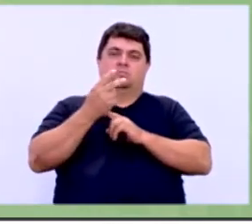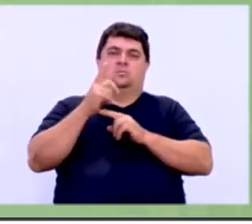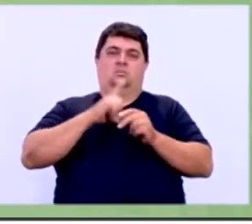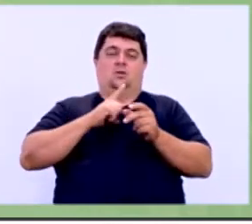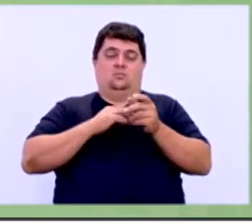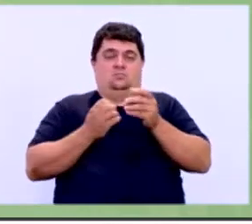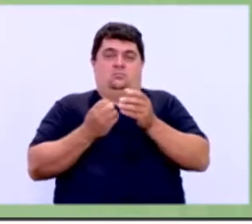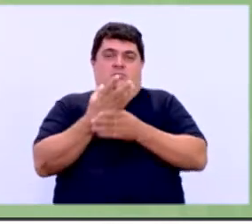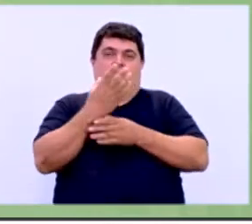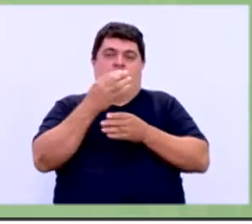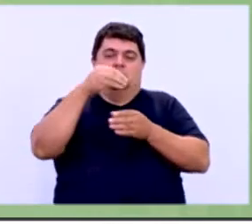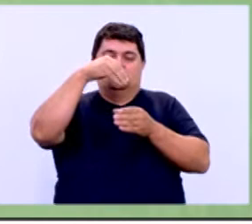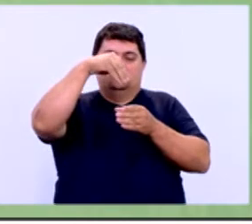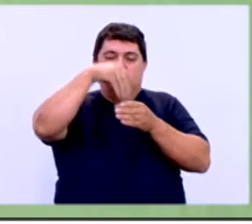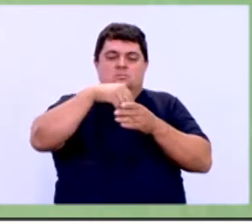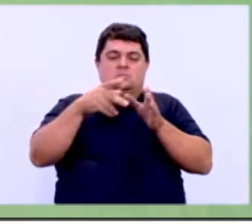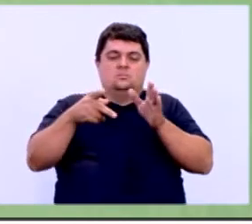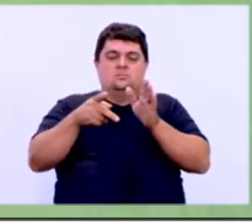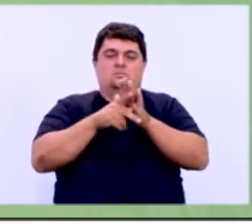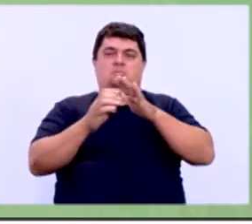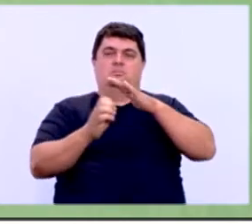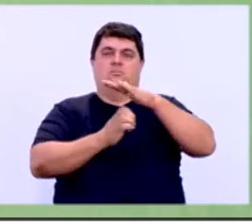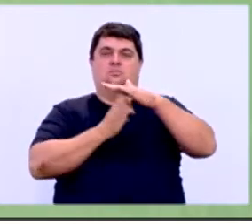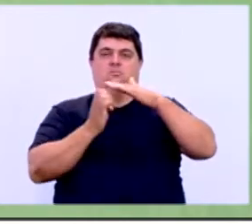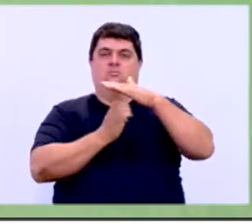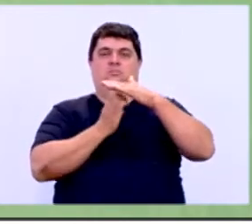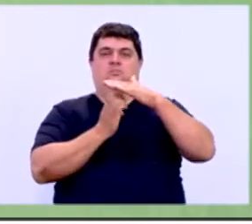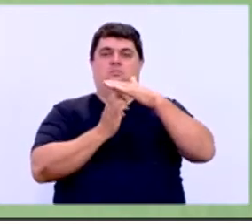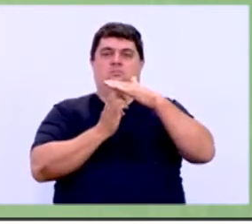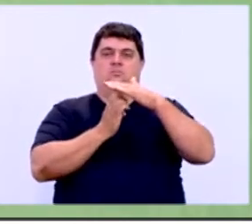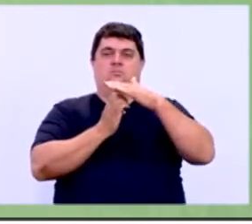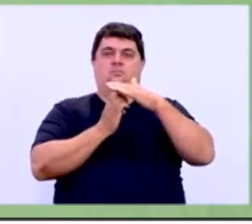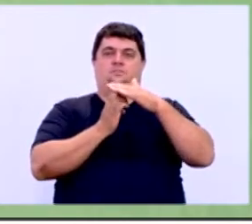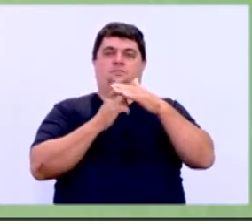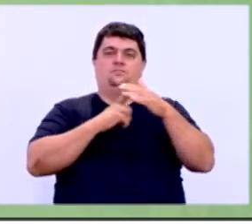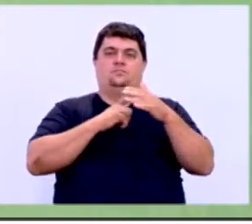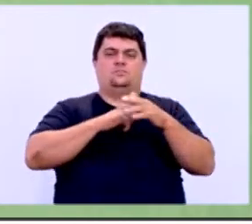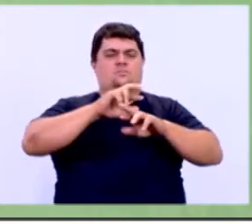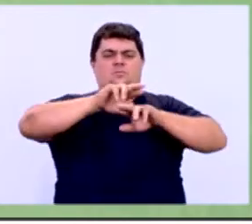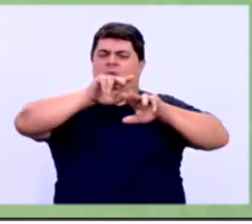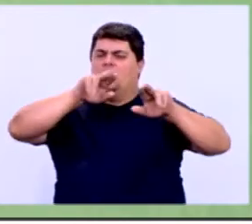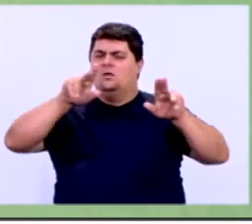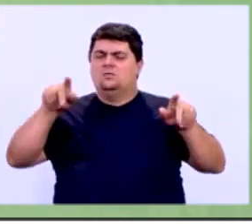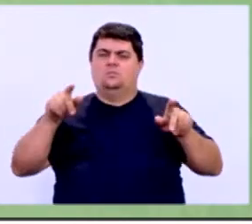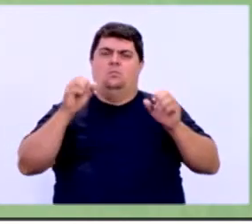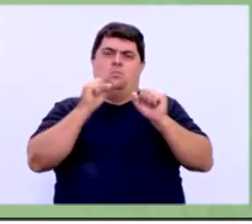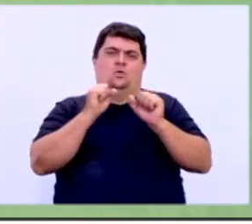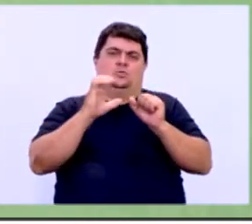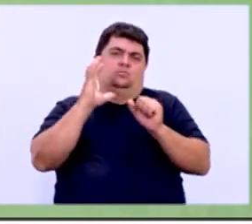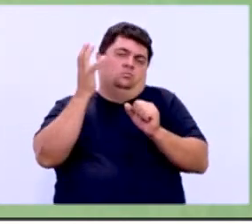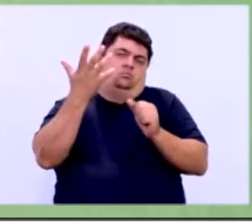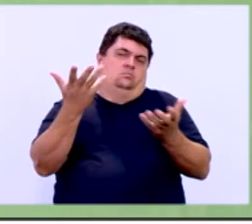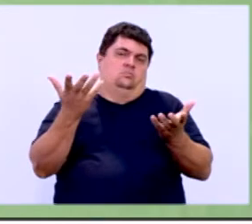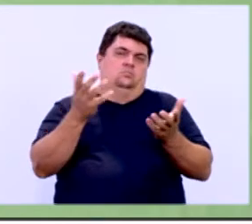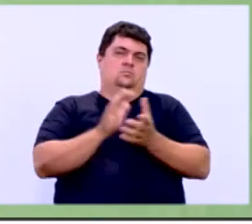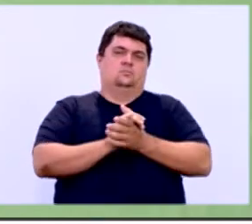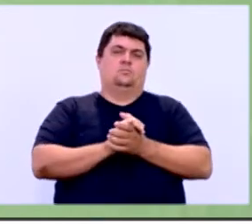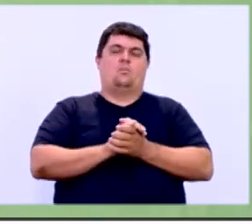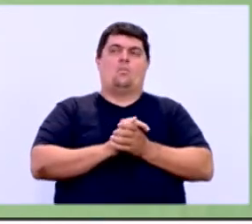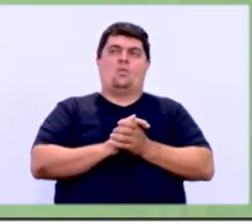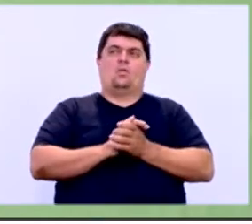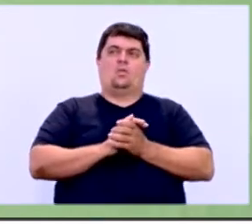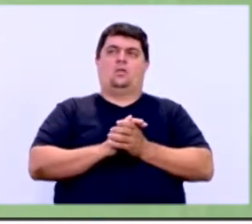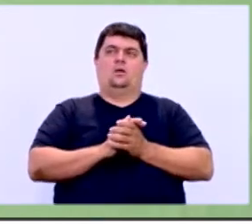né, dentro da empresa através de diversas atividades empresariais. Então,